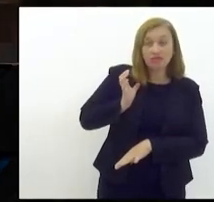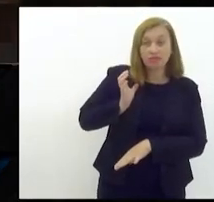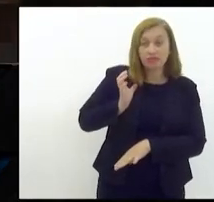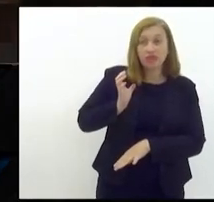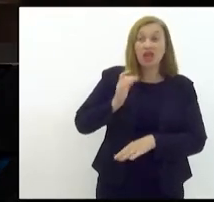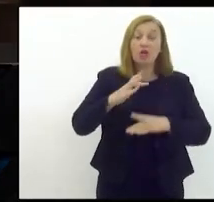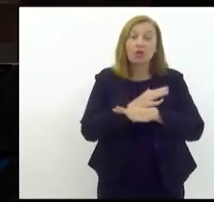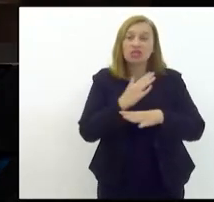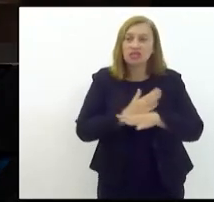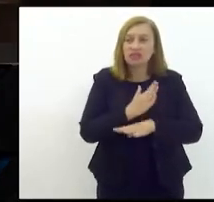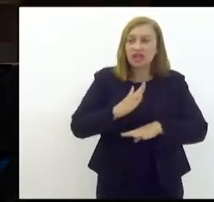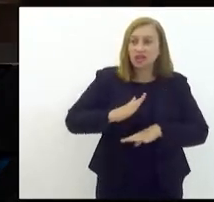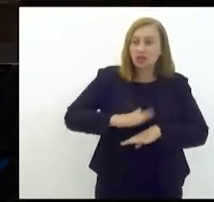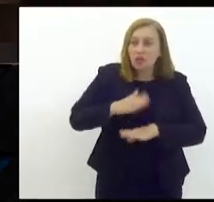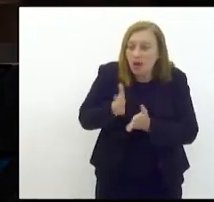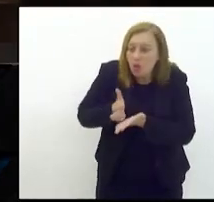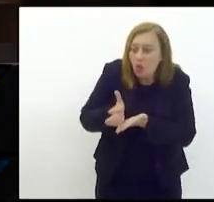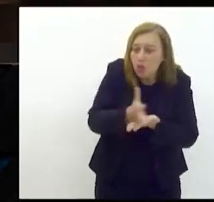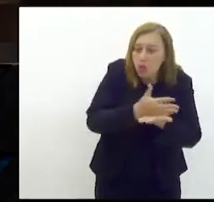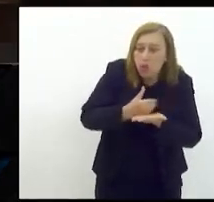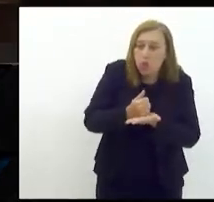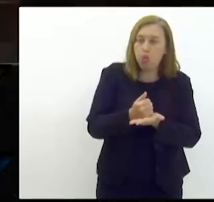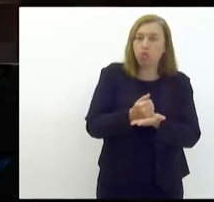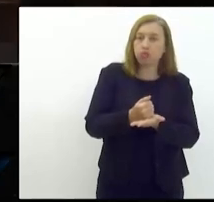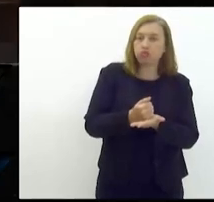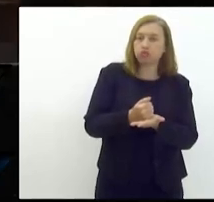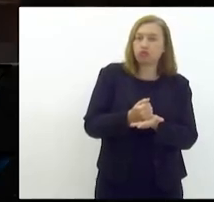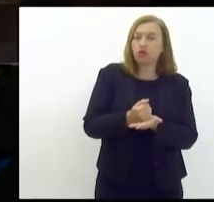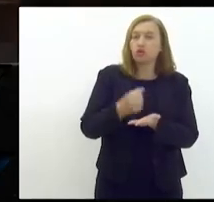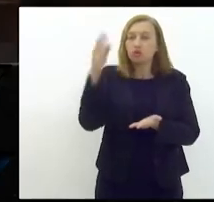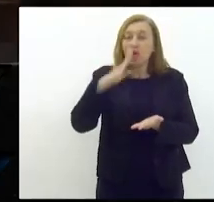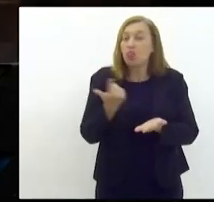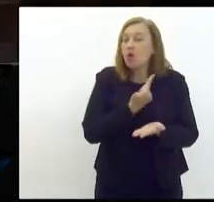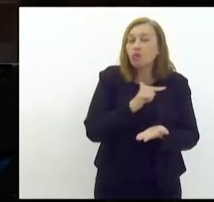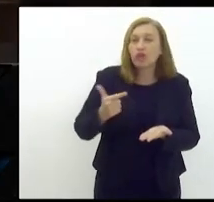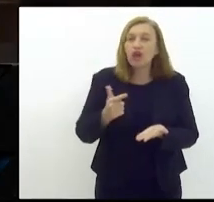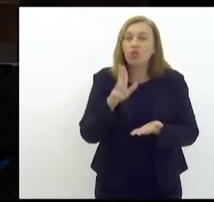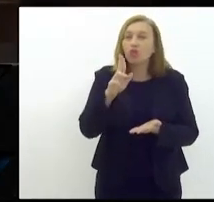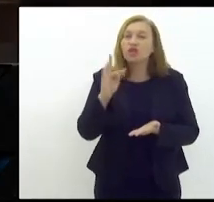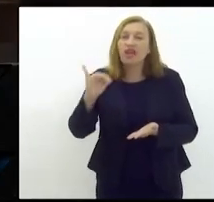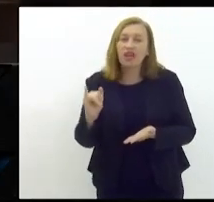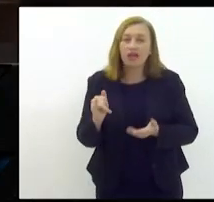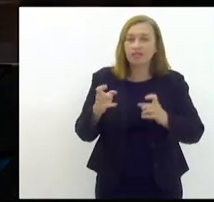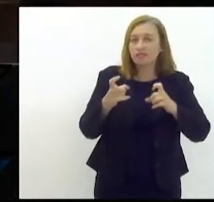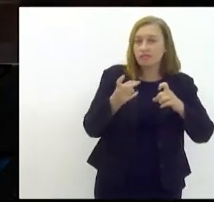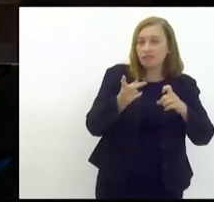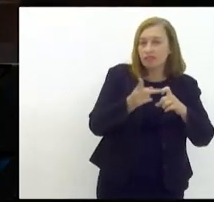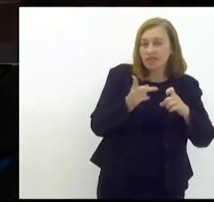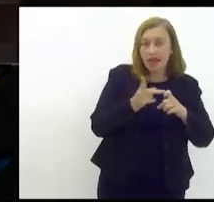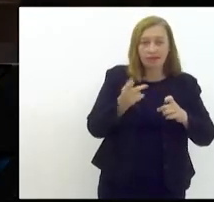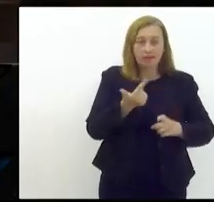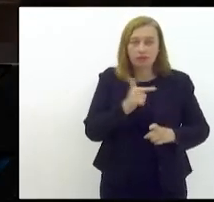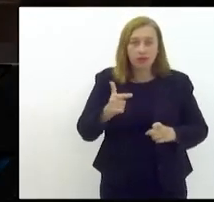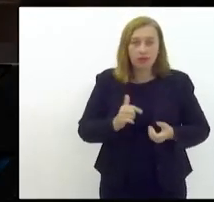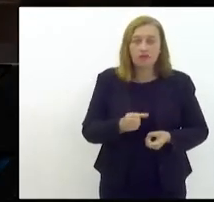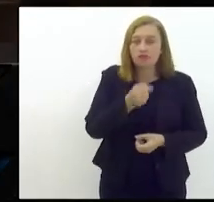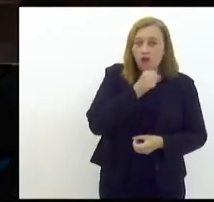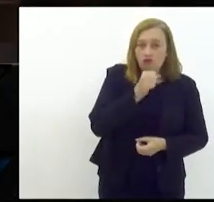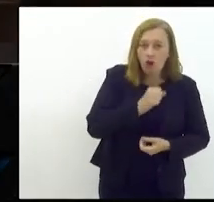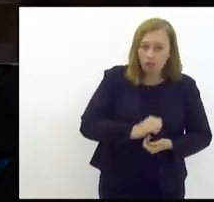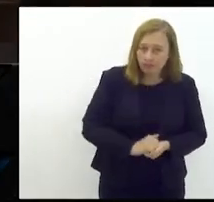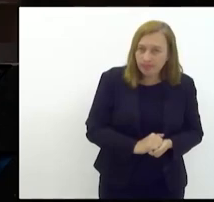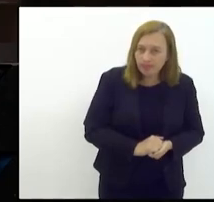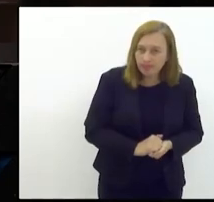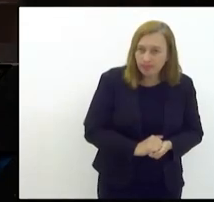a cidade do Brasil não tem uma UTI pediátrica e avó